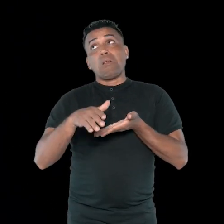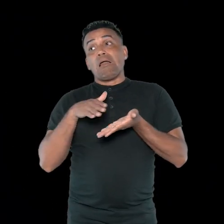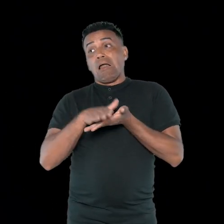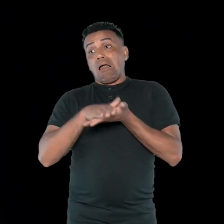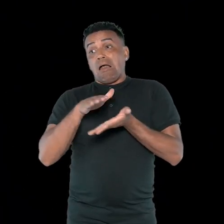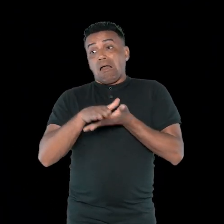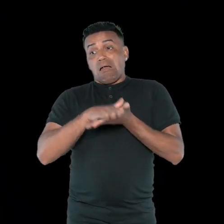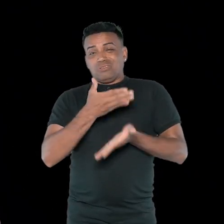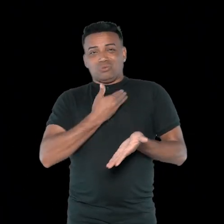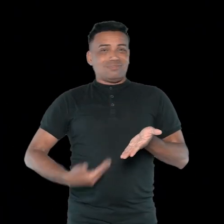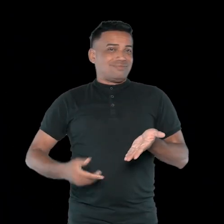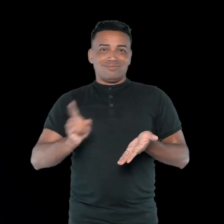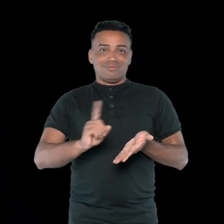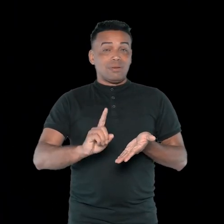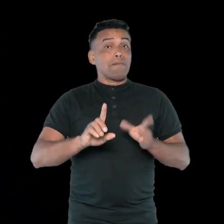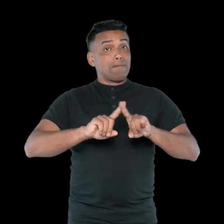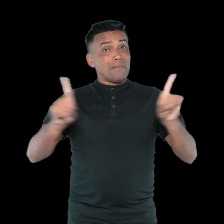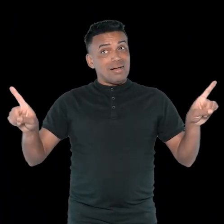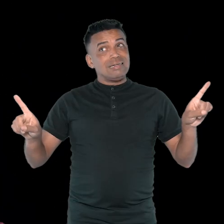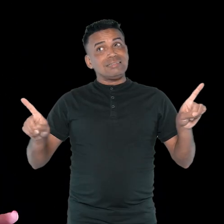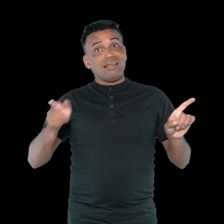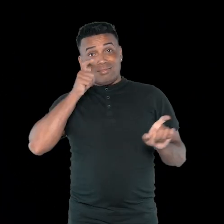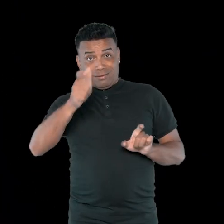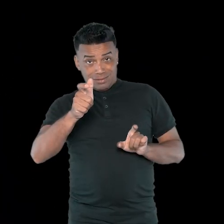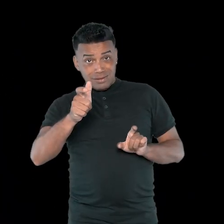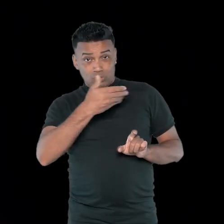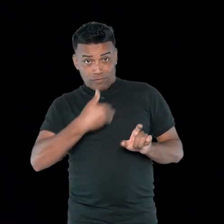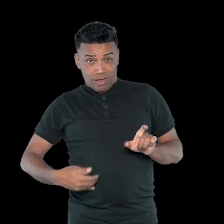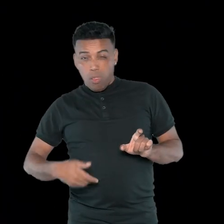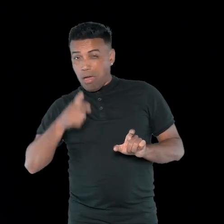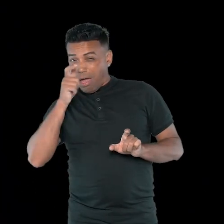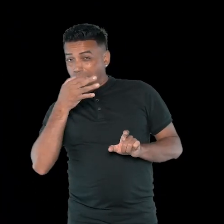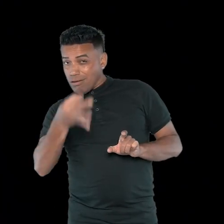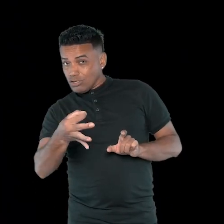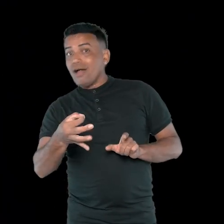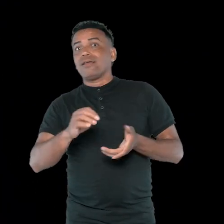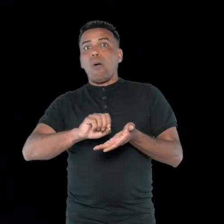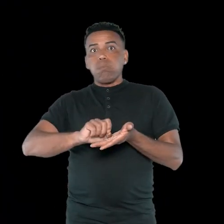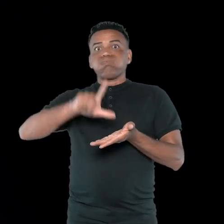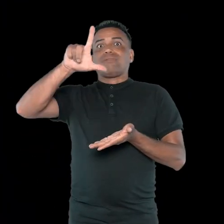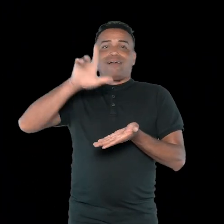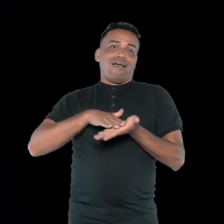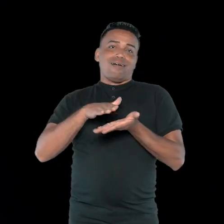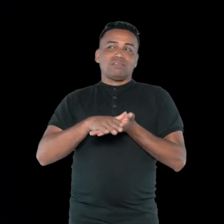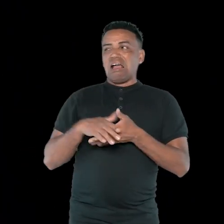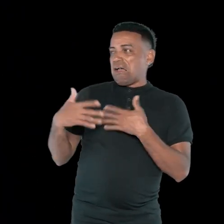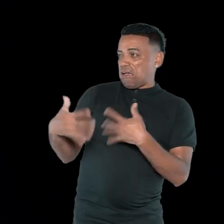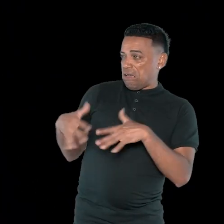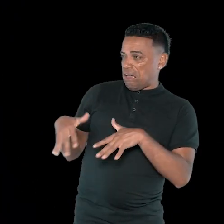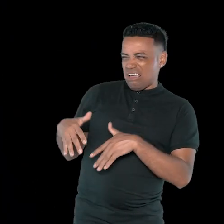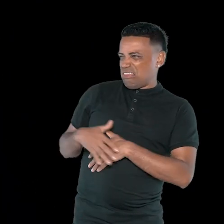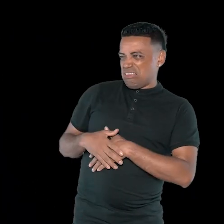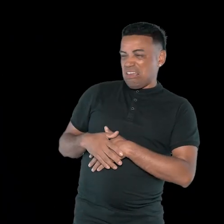para o Estado, mas quando o Estado julga interessante, ele vai e aumenta, né? Quando o Estado acha caro, ele fala assim, não, as